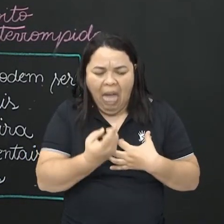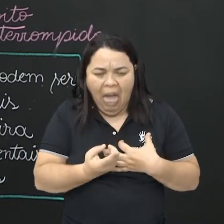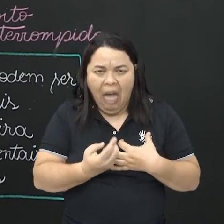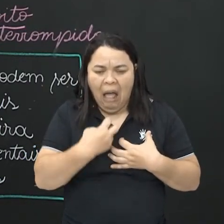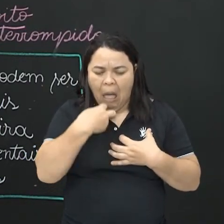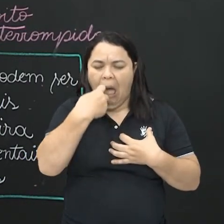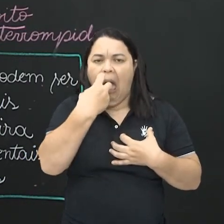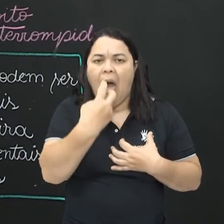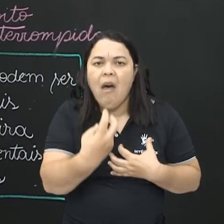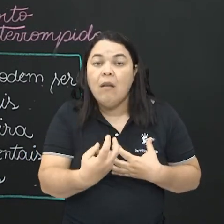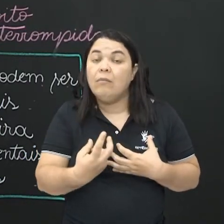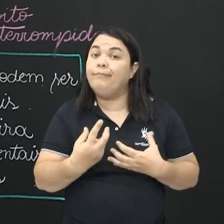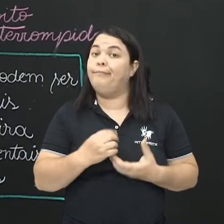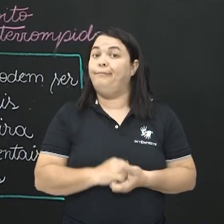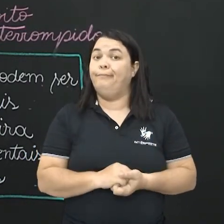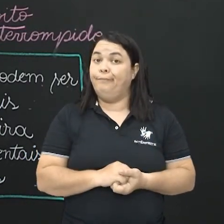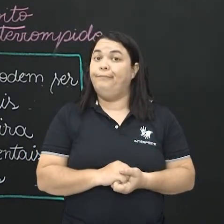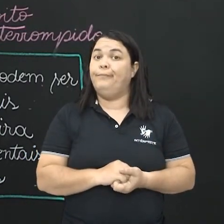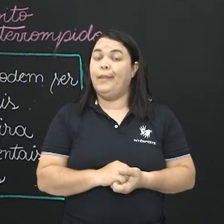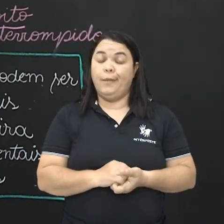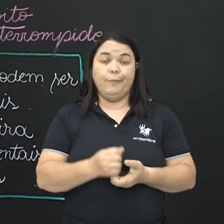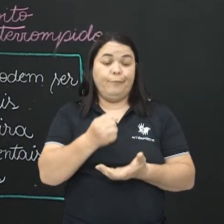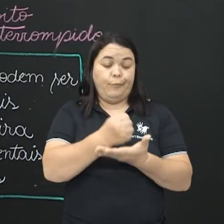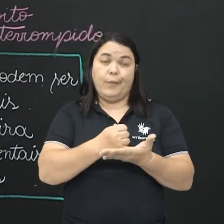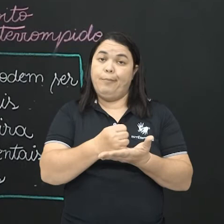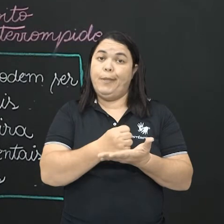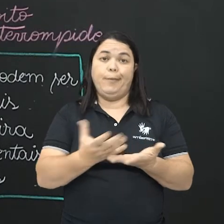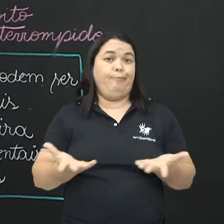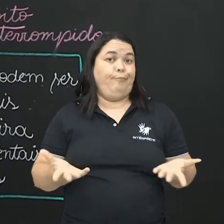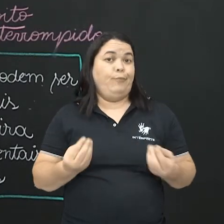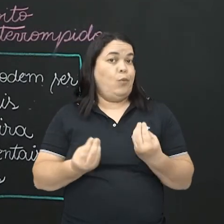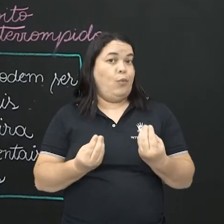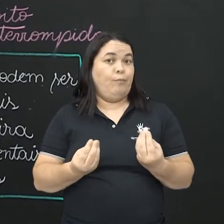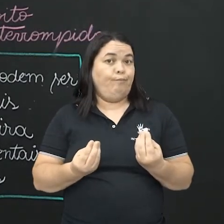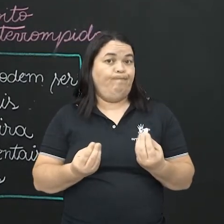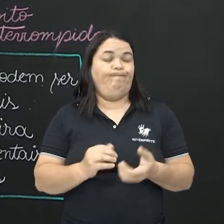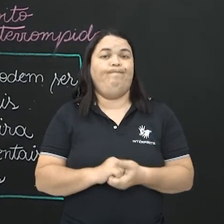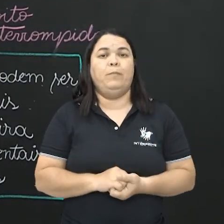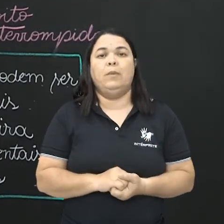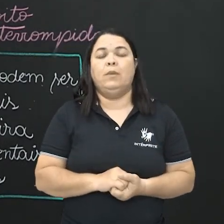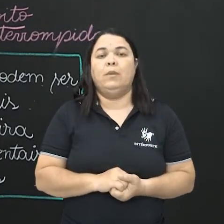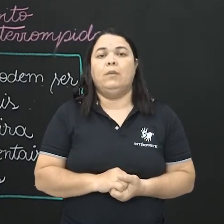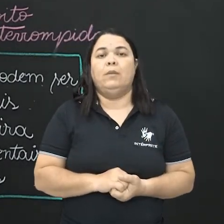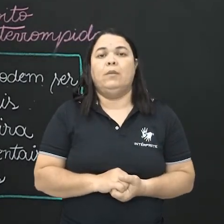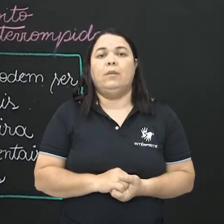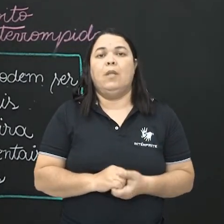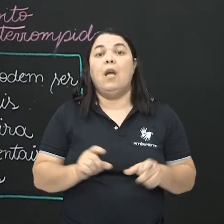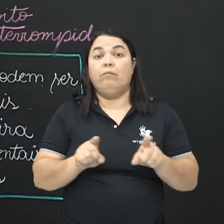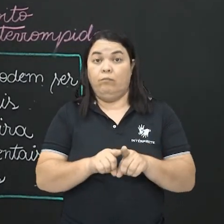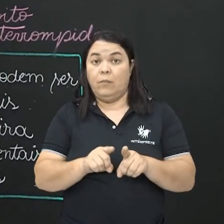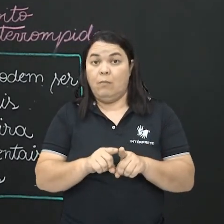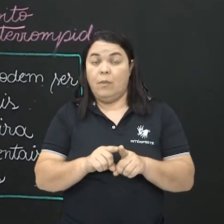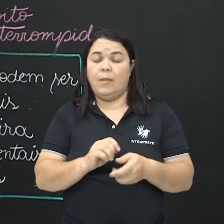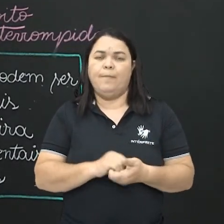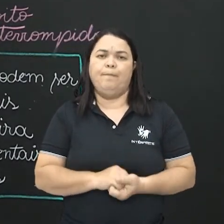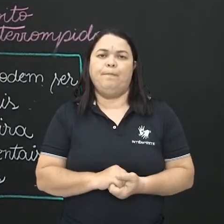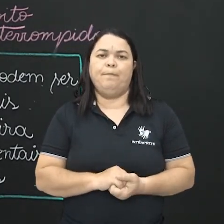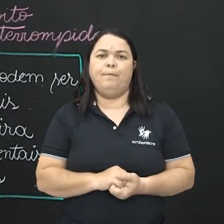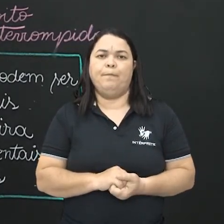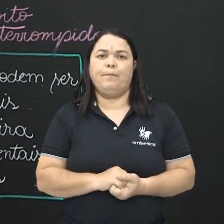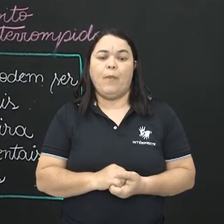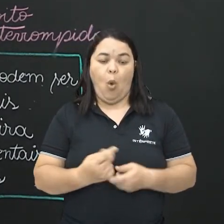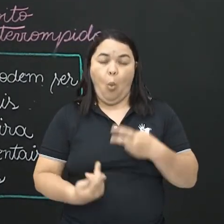eu perco o efeito desse remédio. Eu tenho um combo de cuidados necessários. E a gente pode também, aí a possibilidade do uso